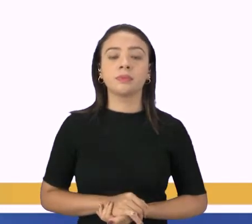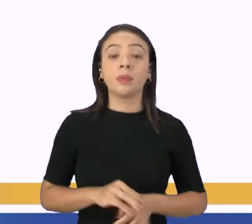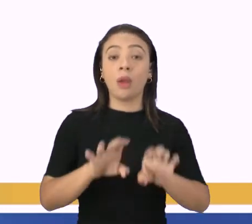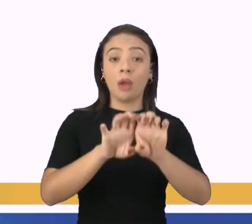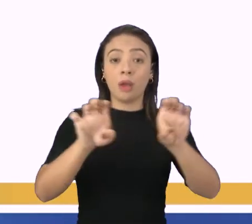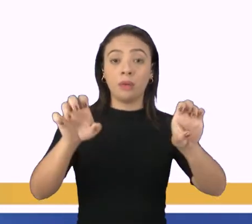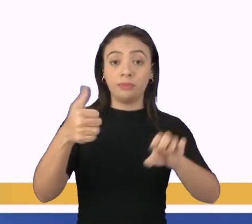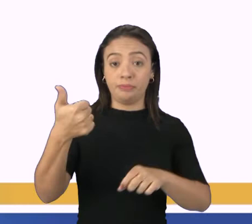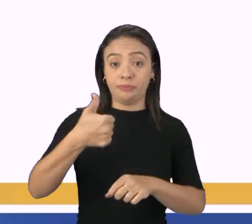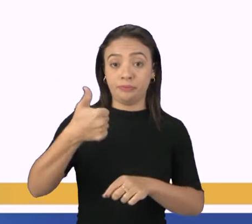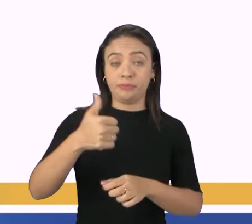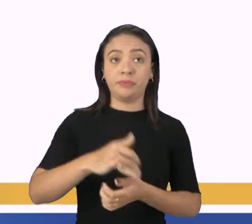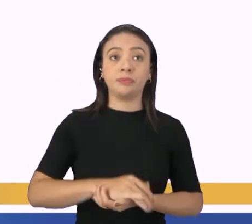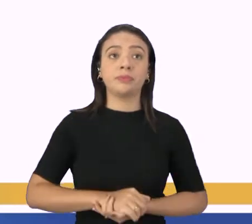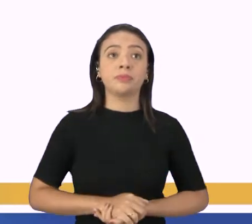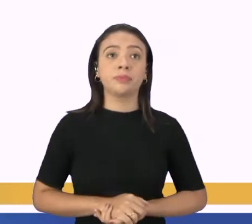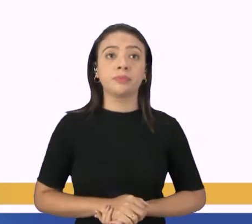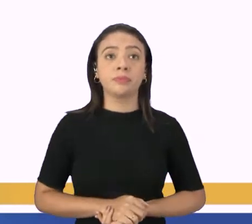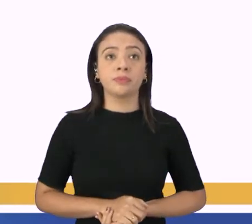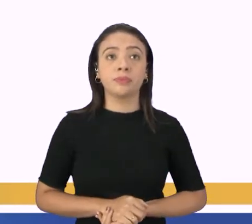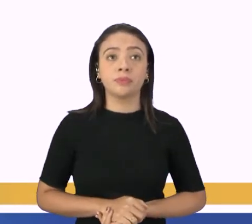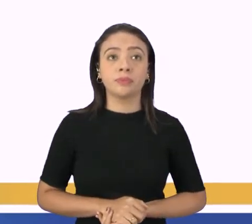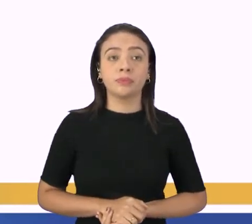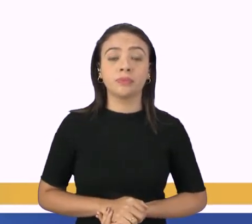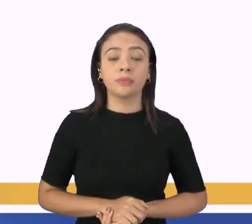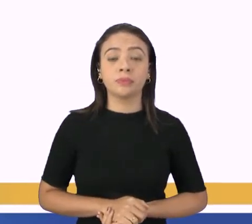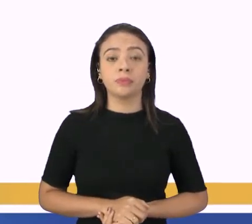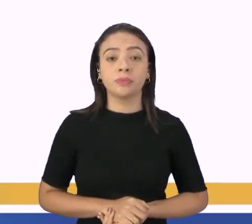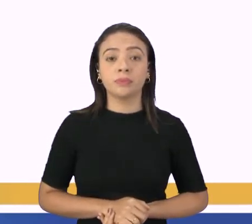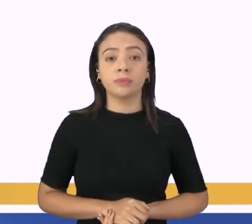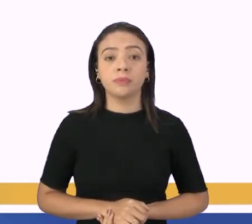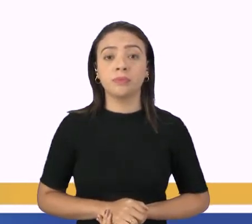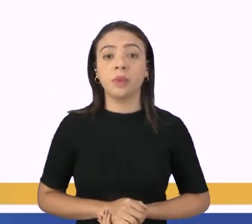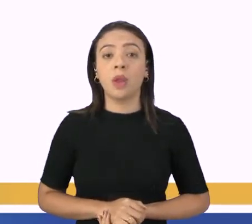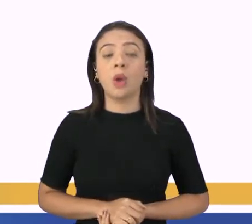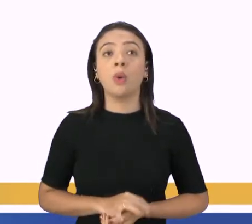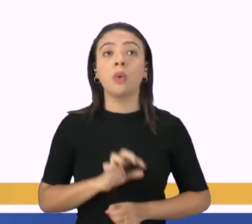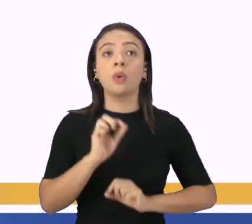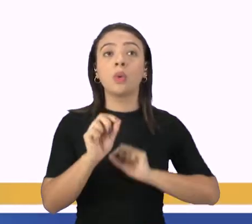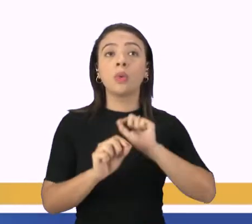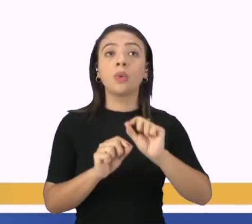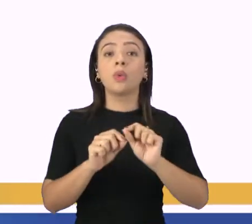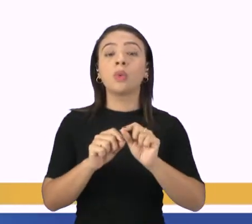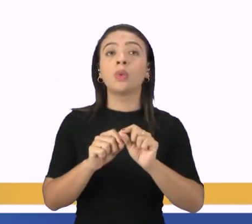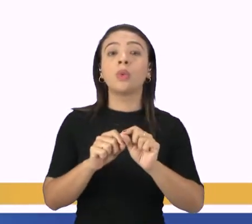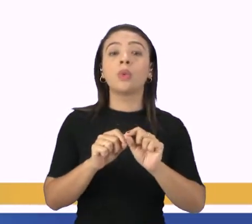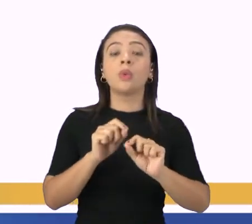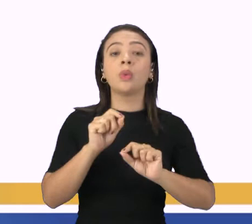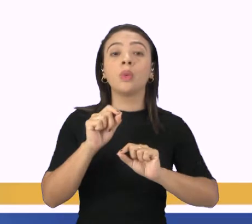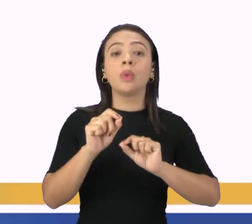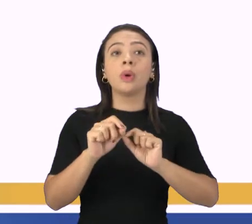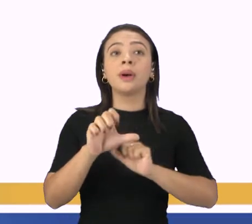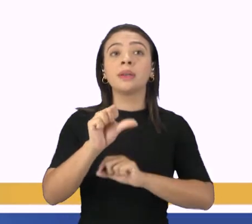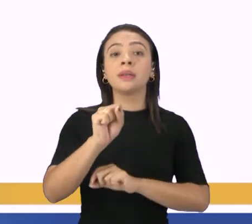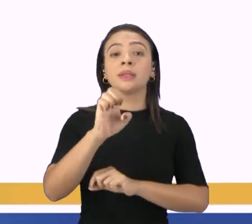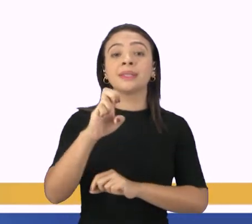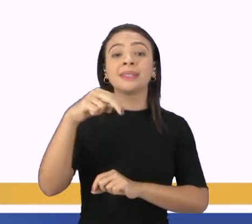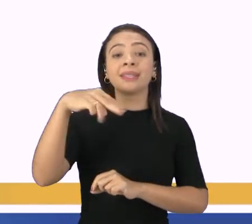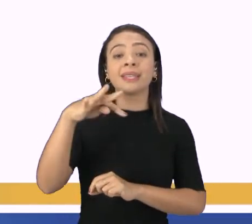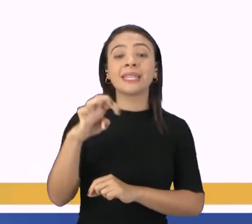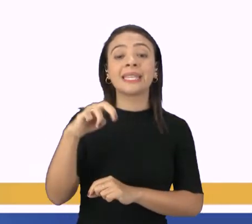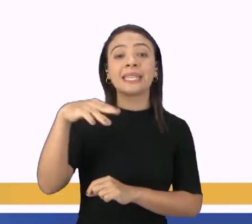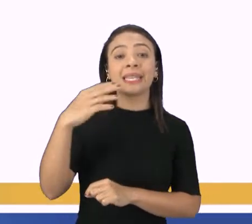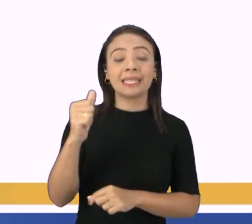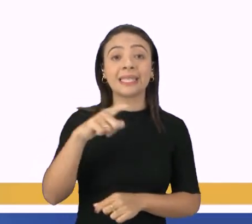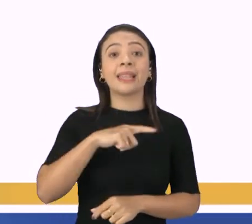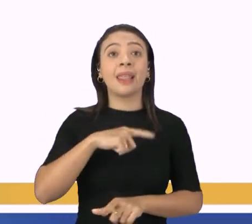Equação do primeiro grau, Então, equação do primeiro grau é uma sentença aberta, ou seja, uma sentença que apresenta